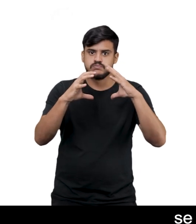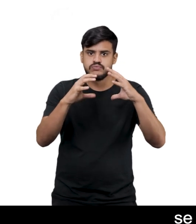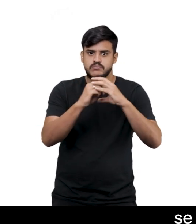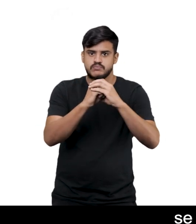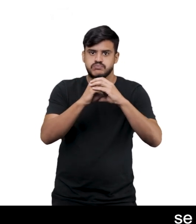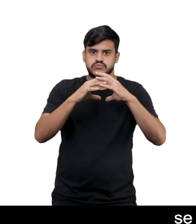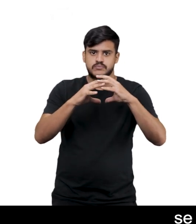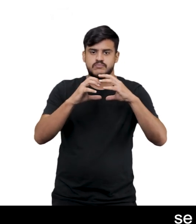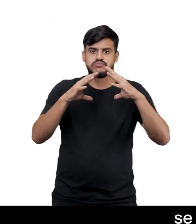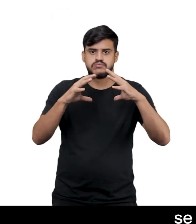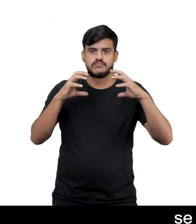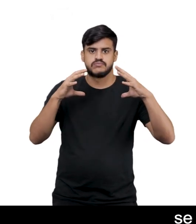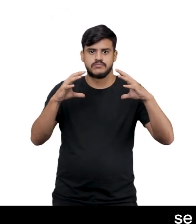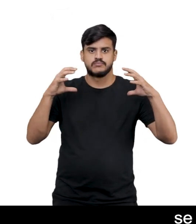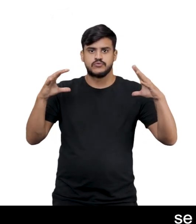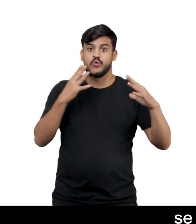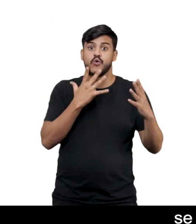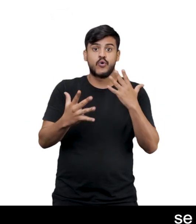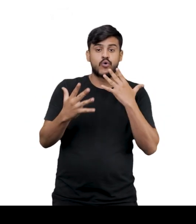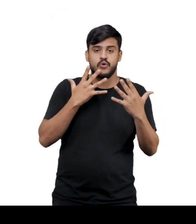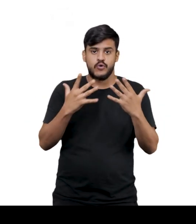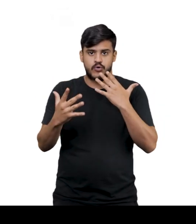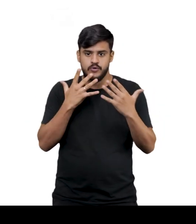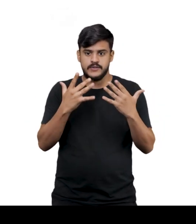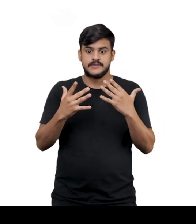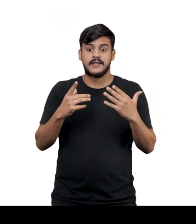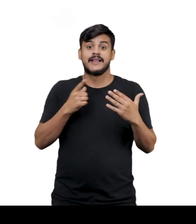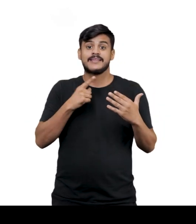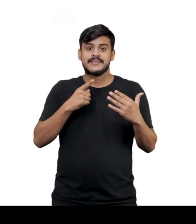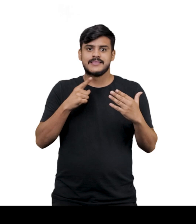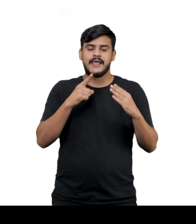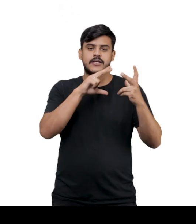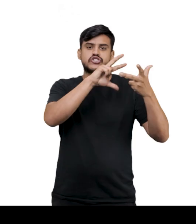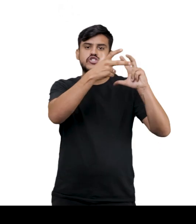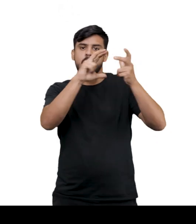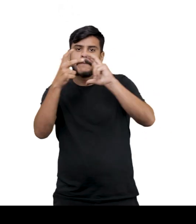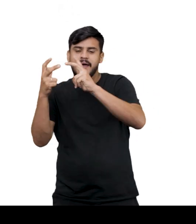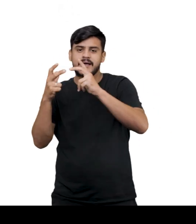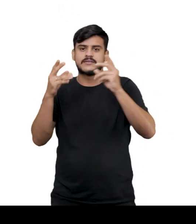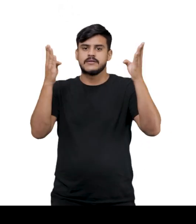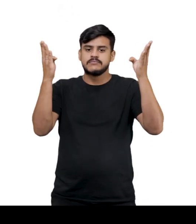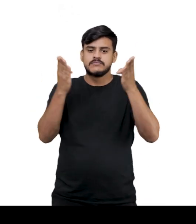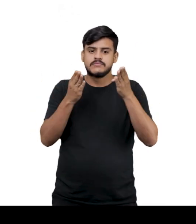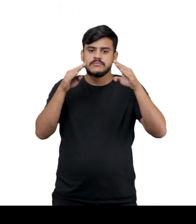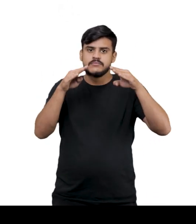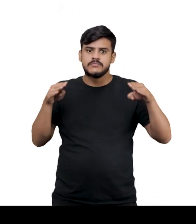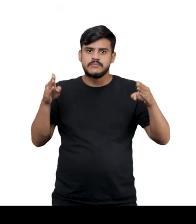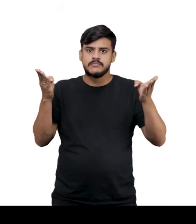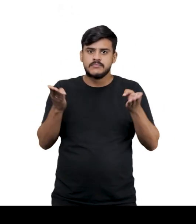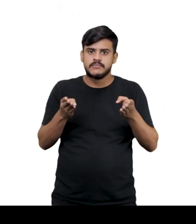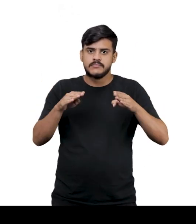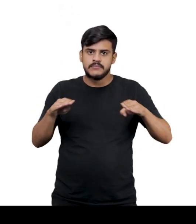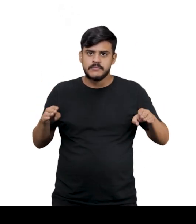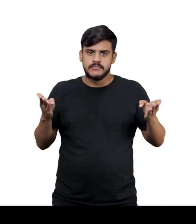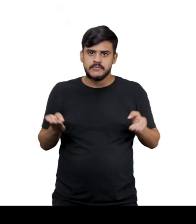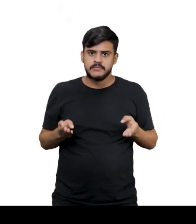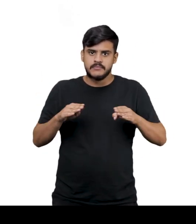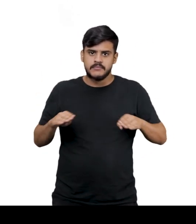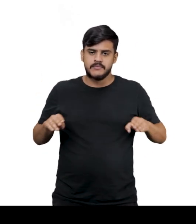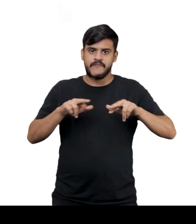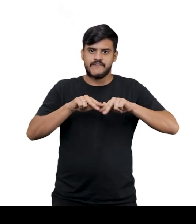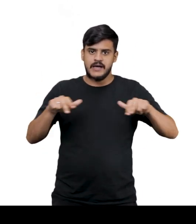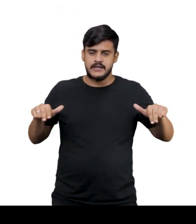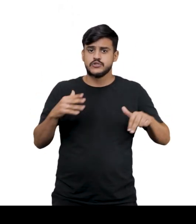bordas em faixas de cores vibrantes. Ao redor, há padrões geométricos formados por linhas retas de